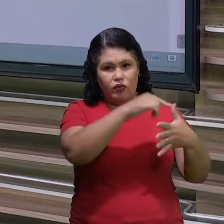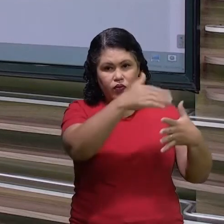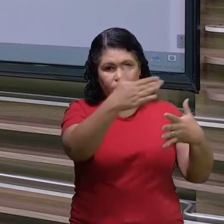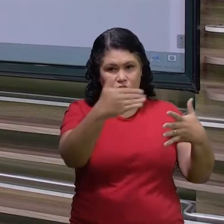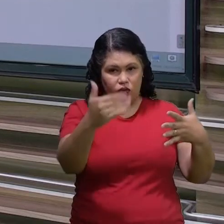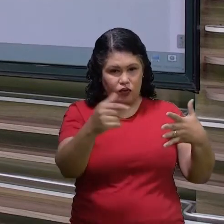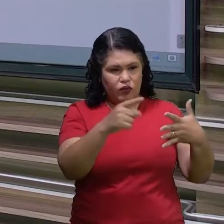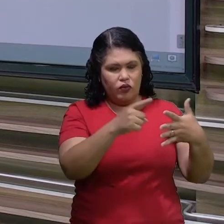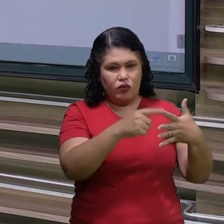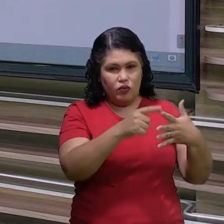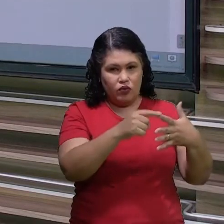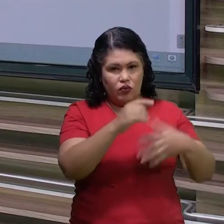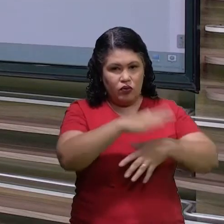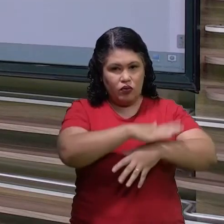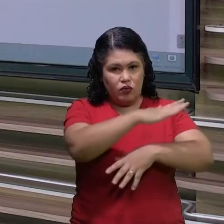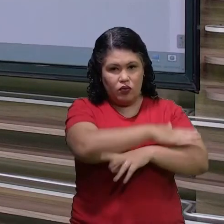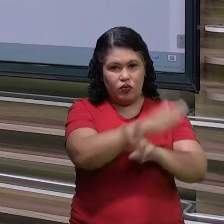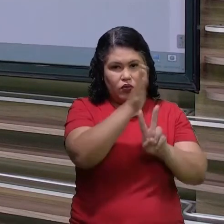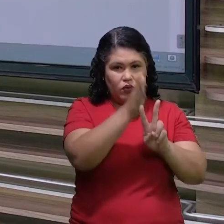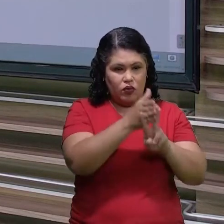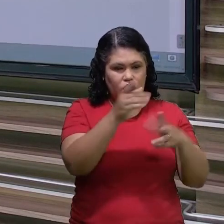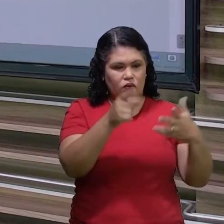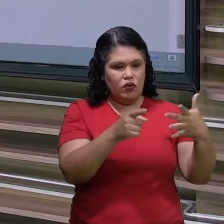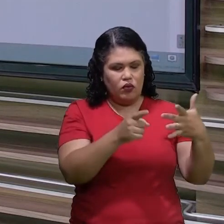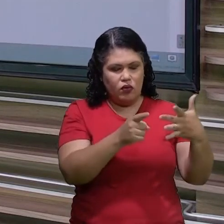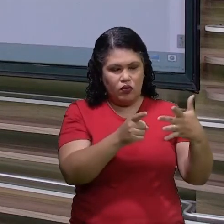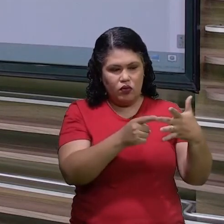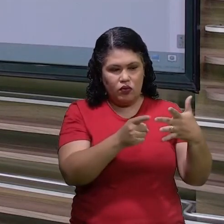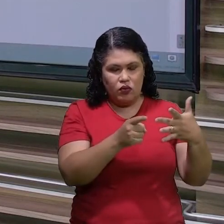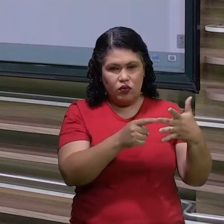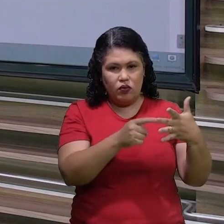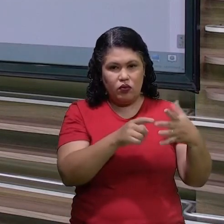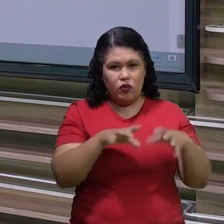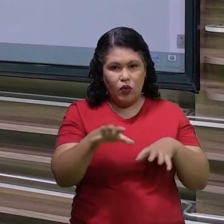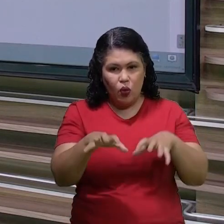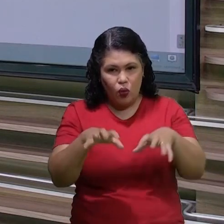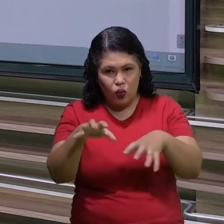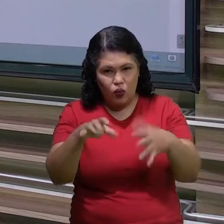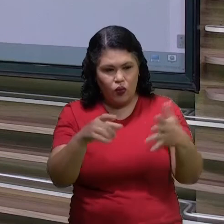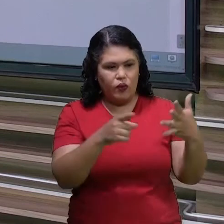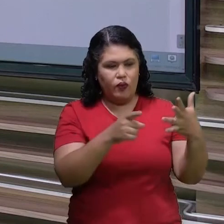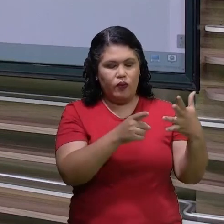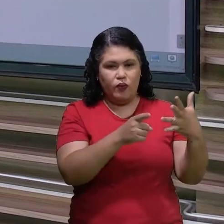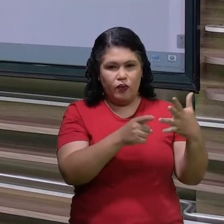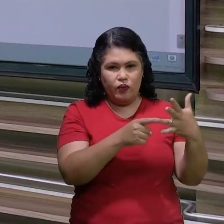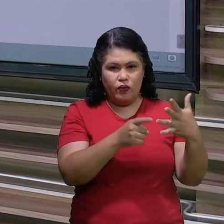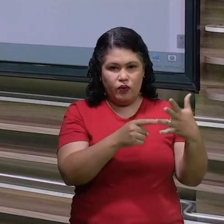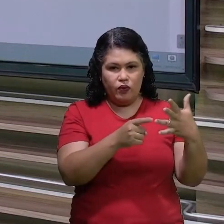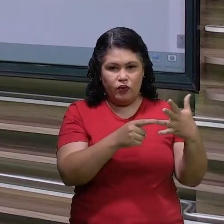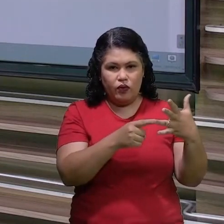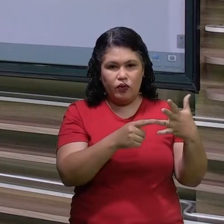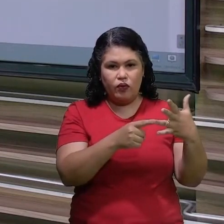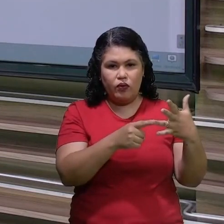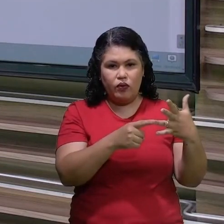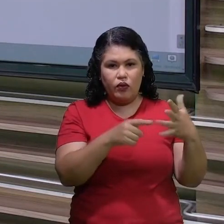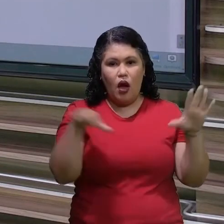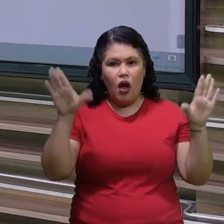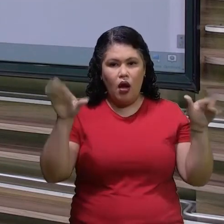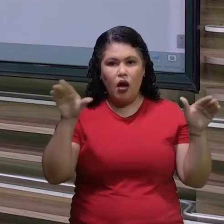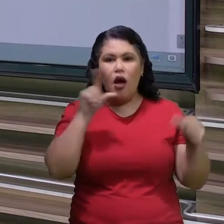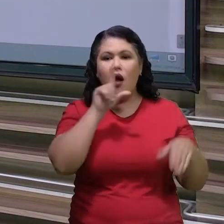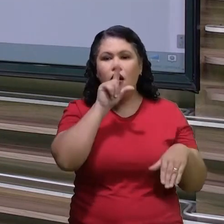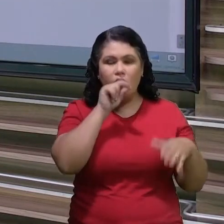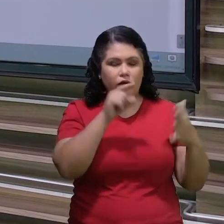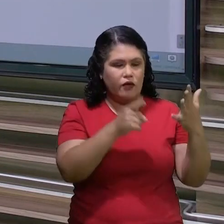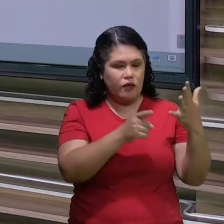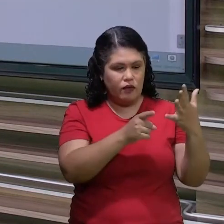os anfíbios, e vimos também que tem outros animais, como as borboletas, as formigas, o caracol, que são